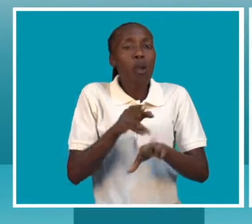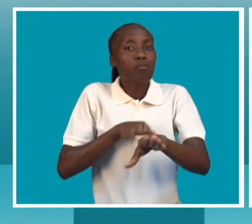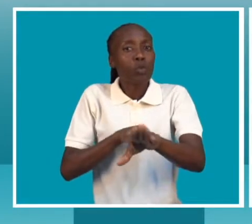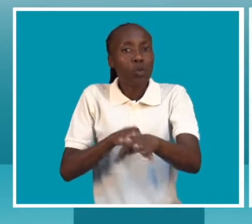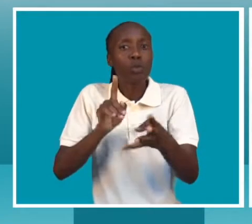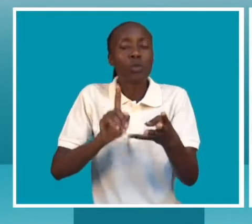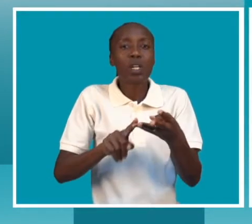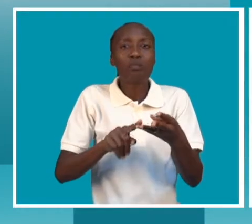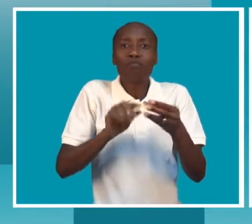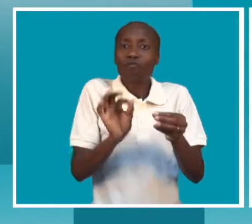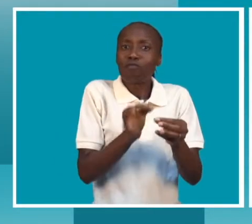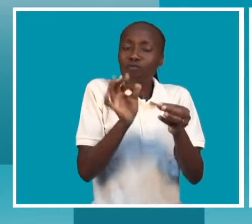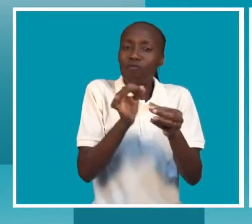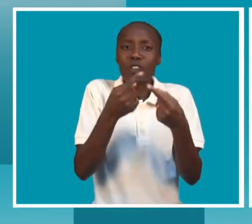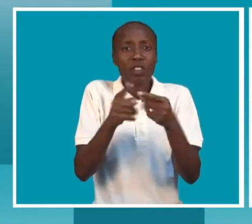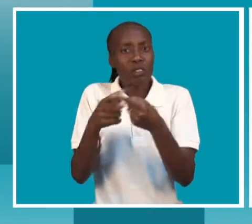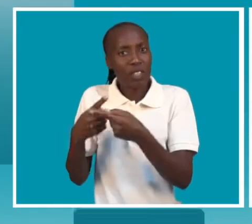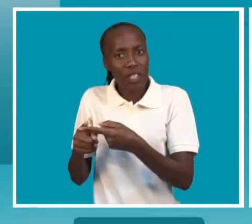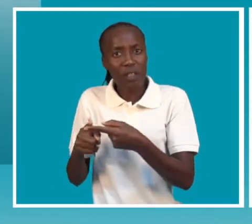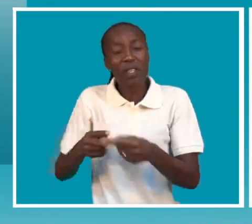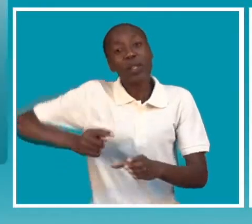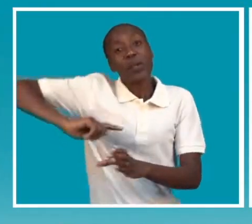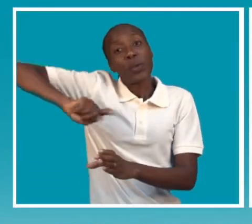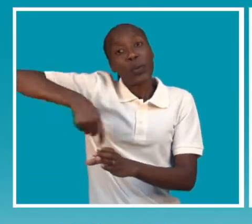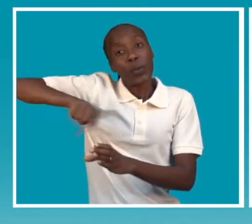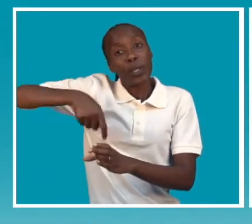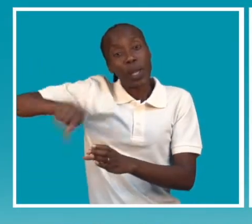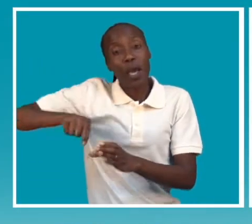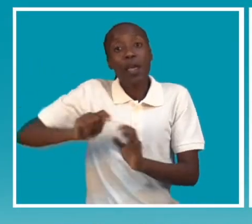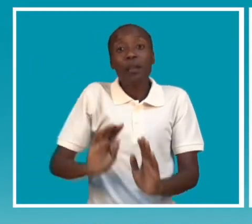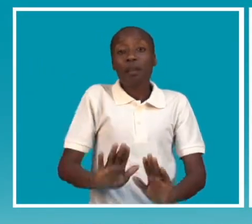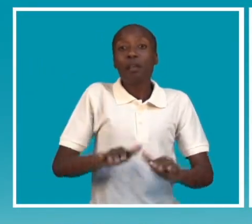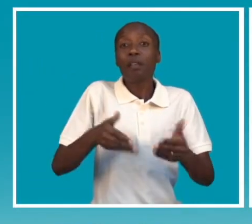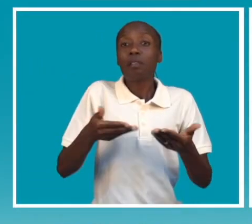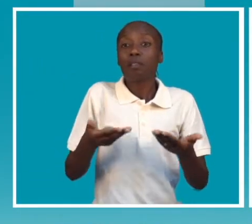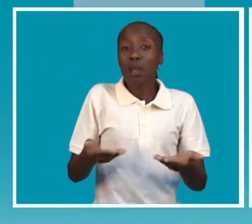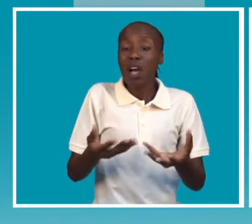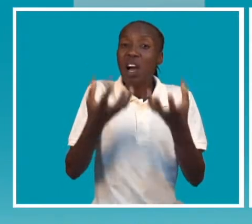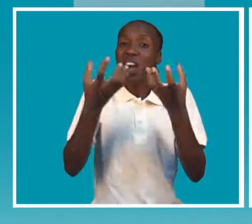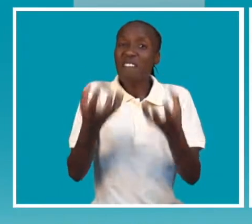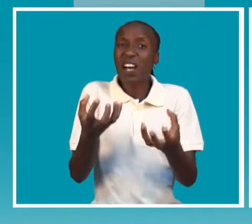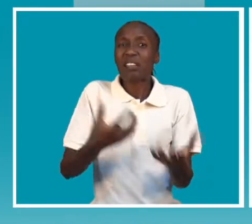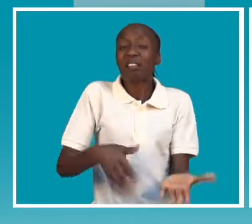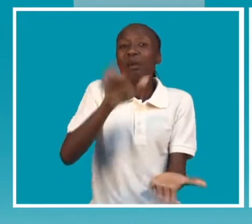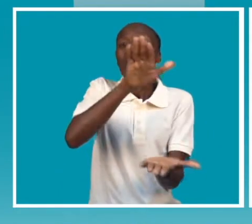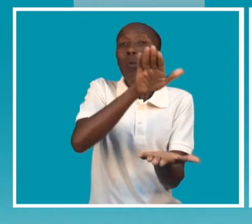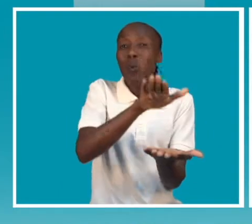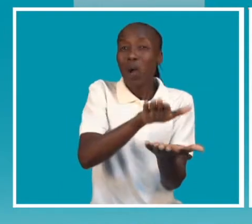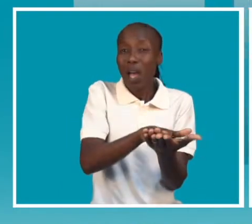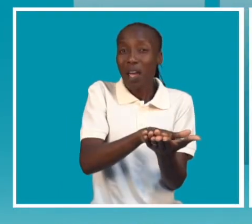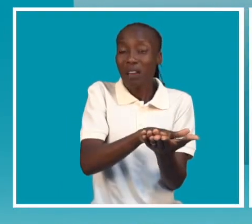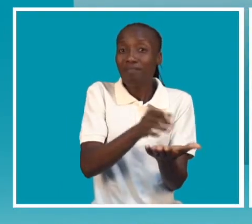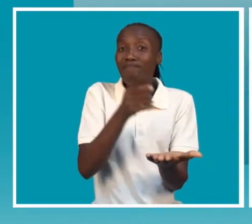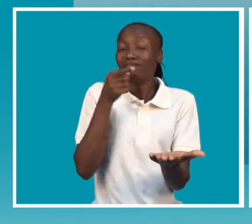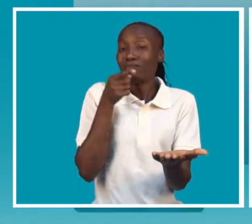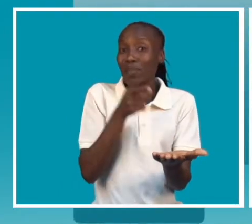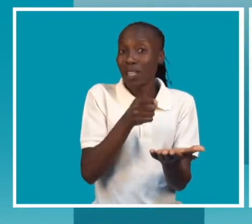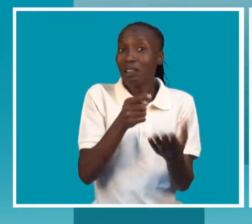artesanato e a própria culinária. Então, não temos lugares exatos para esses